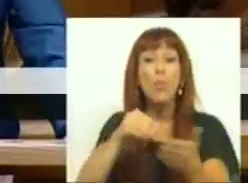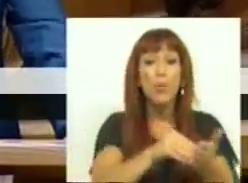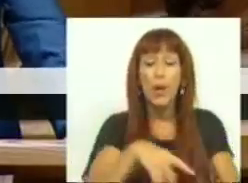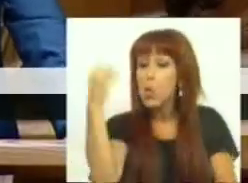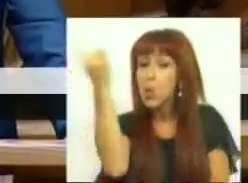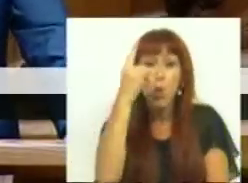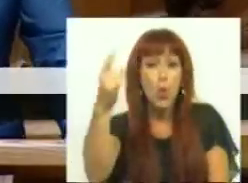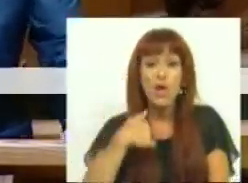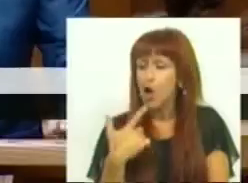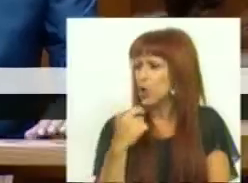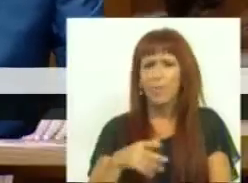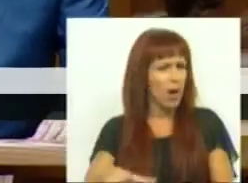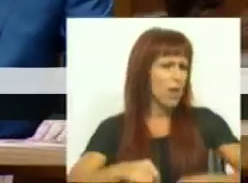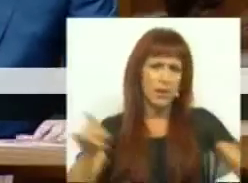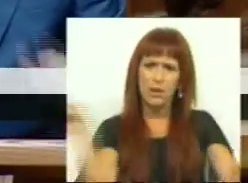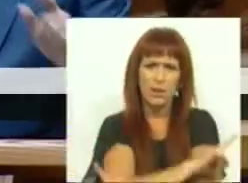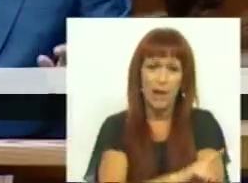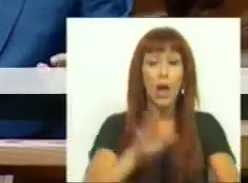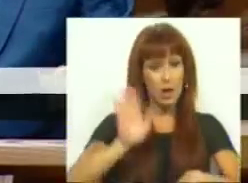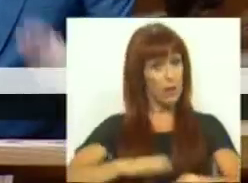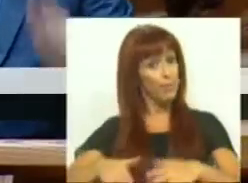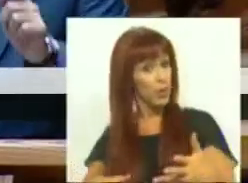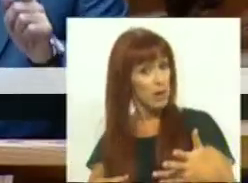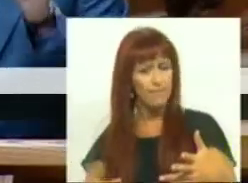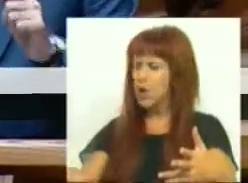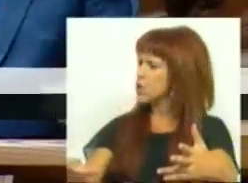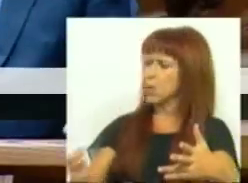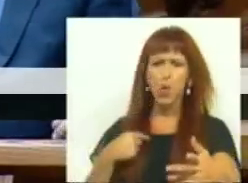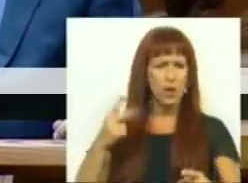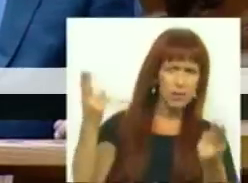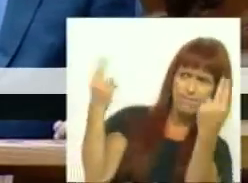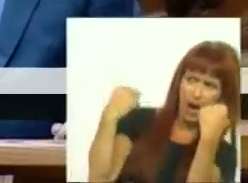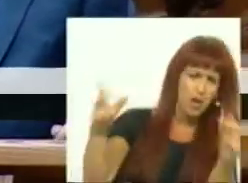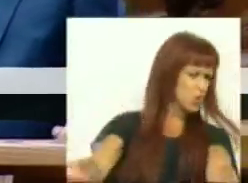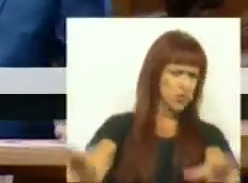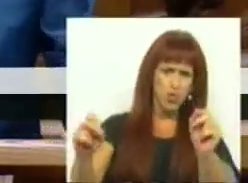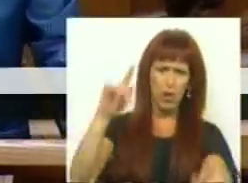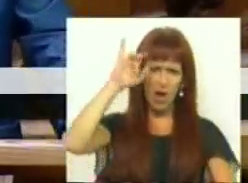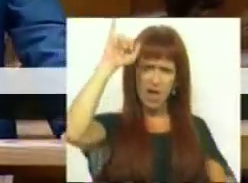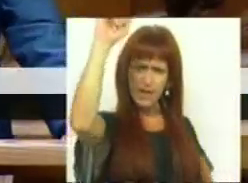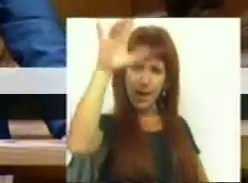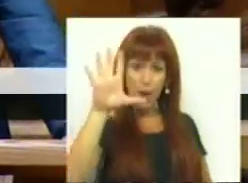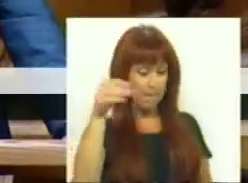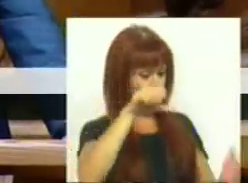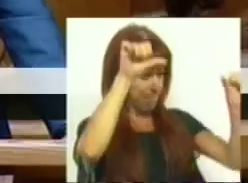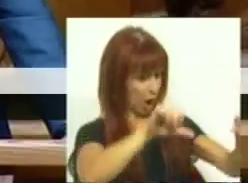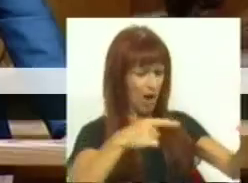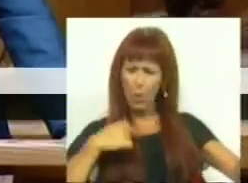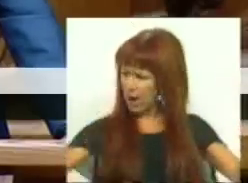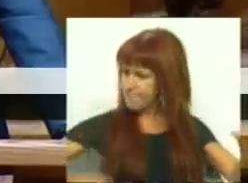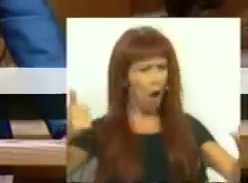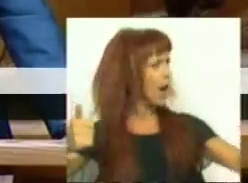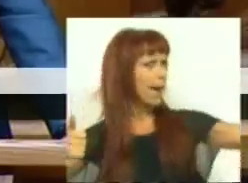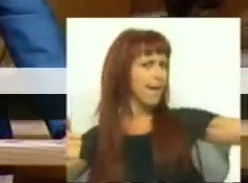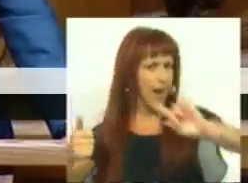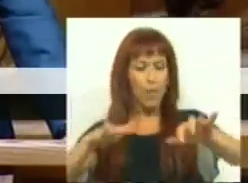é o único que nós não podemos aceitar. E por isso nunca nos vergaremos perante a ideia de que quanto pior, melhor.